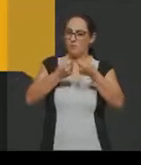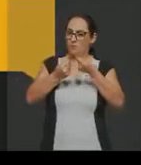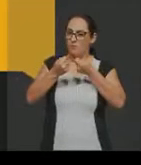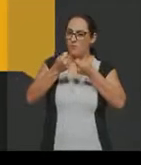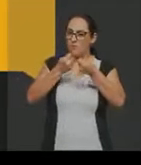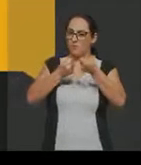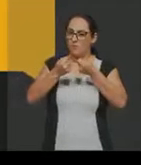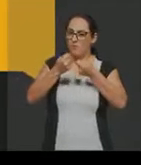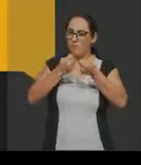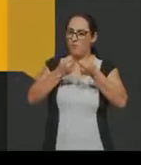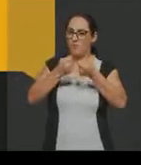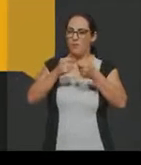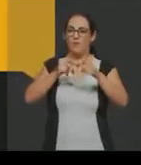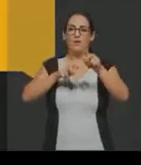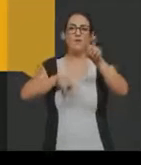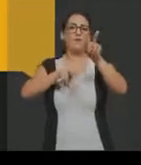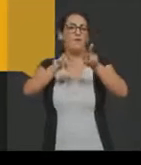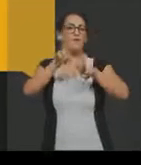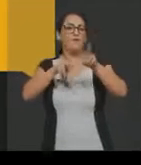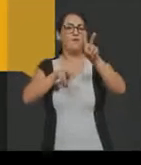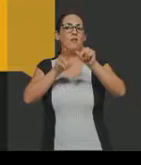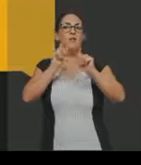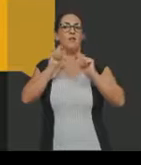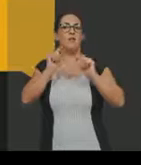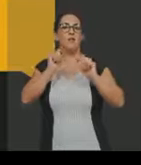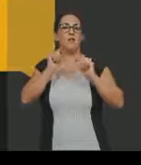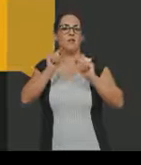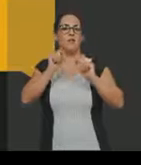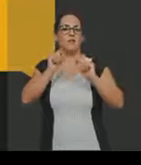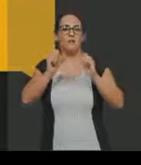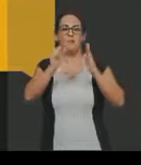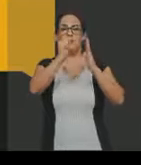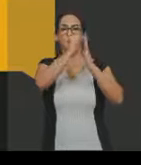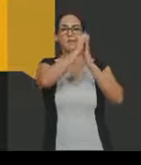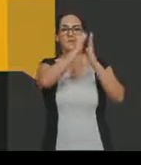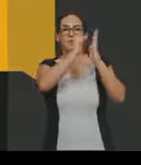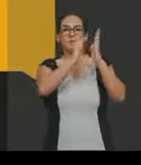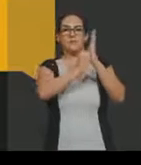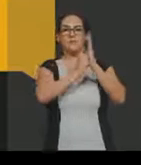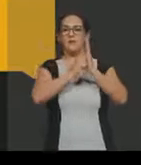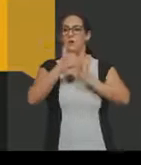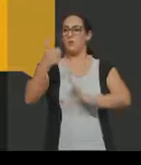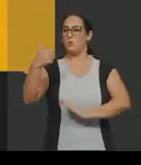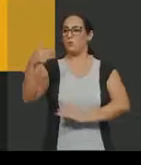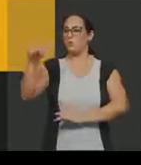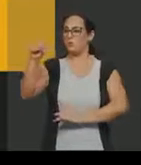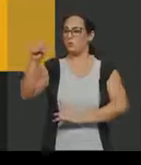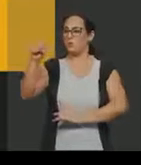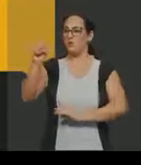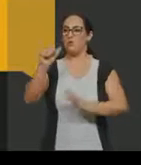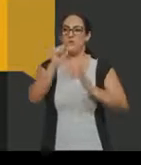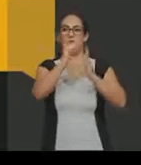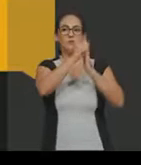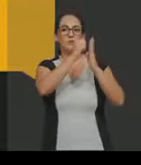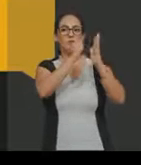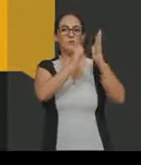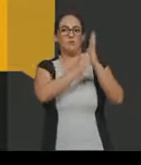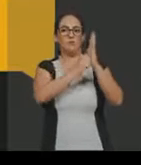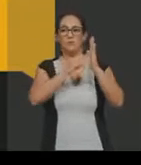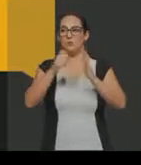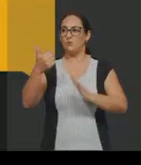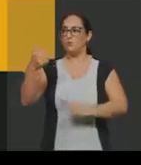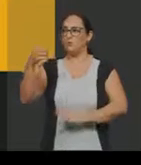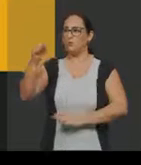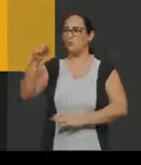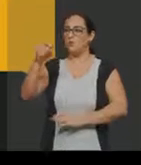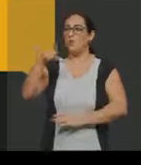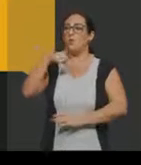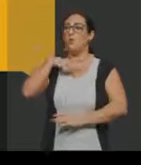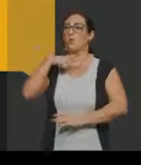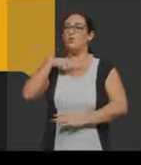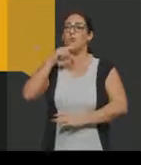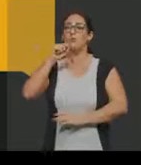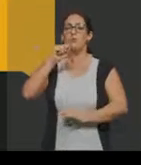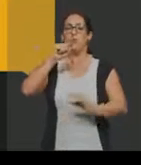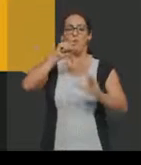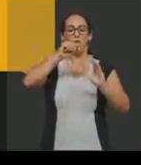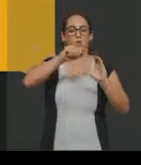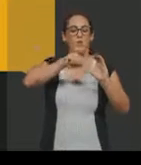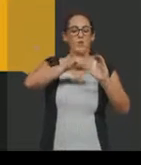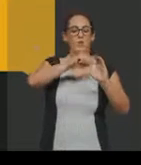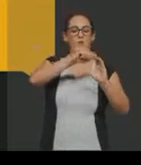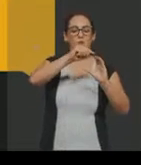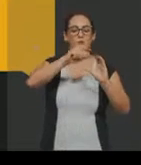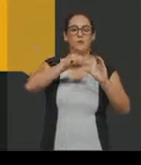o seguinte, nos séculos 17 e 18, havia o ciclo do ouro, certo?